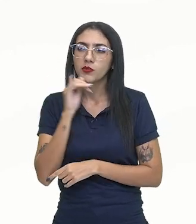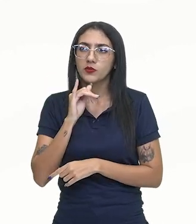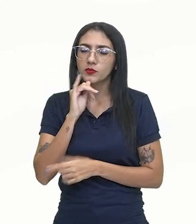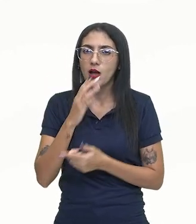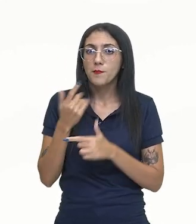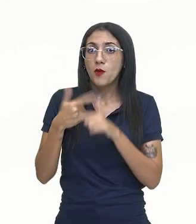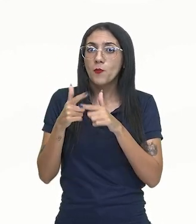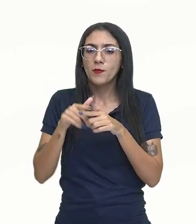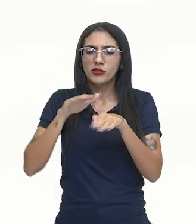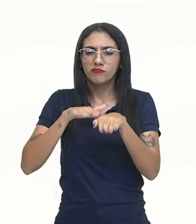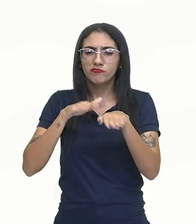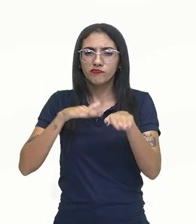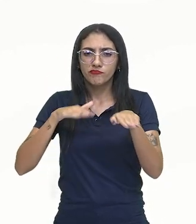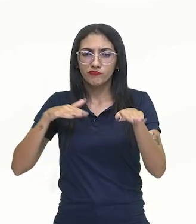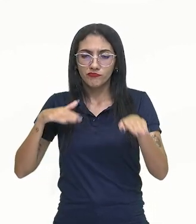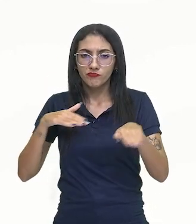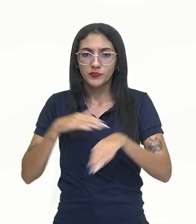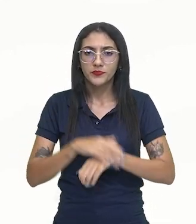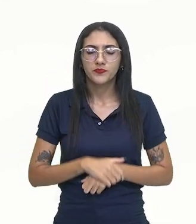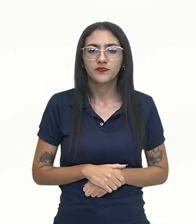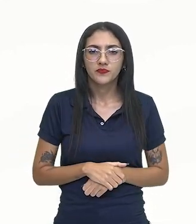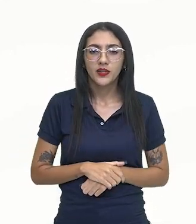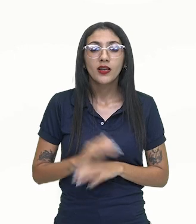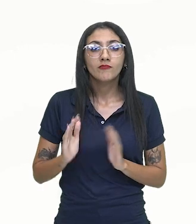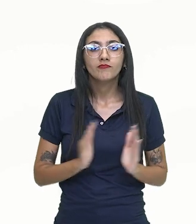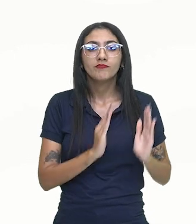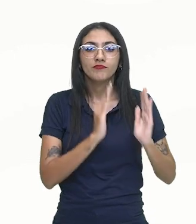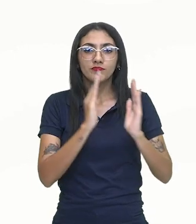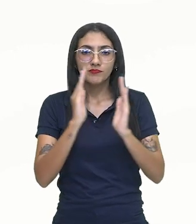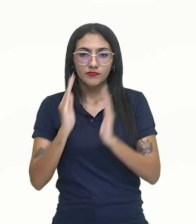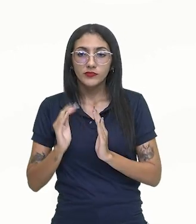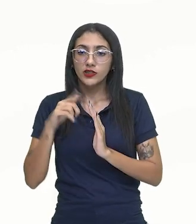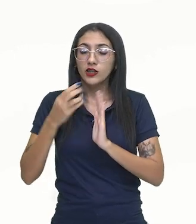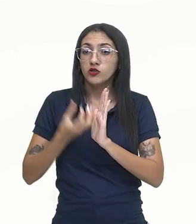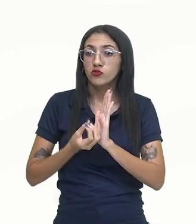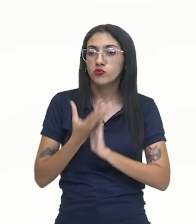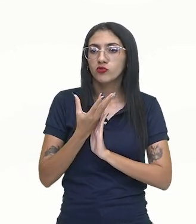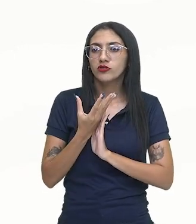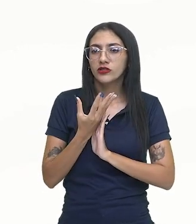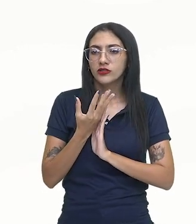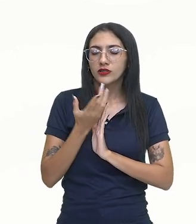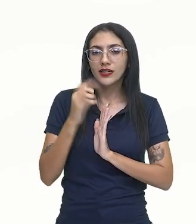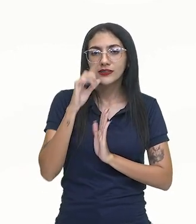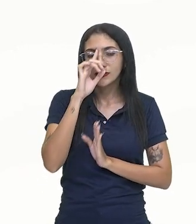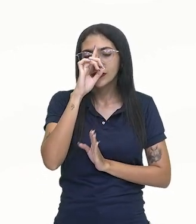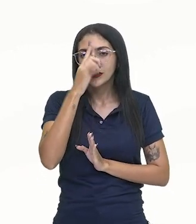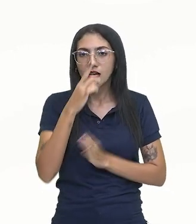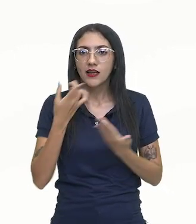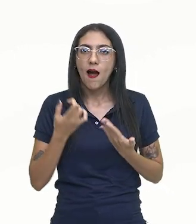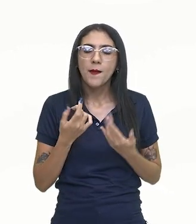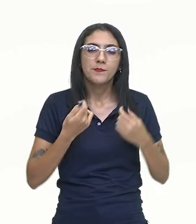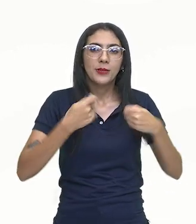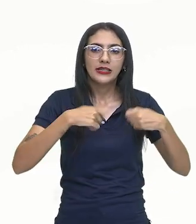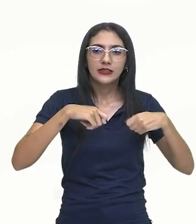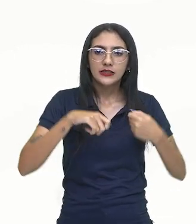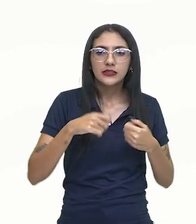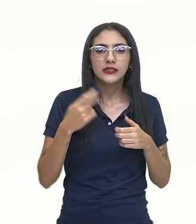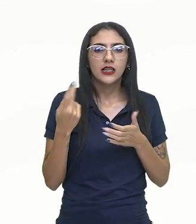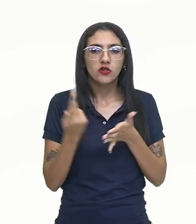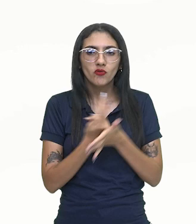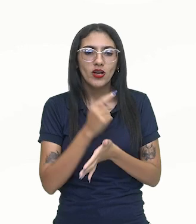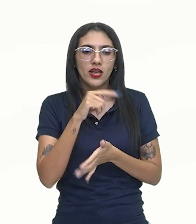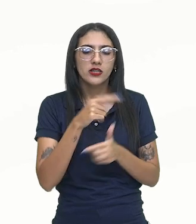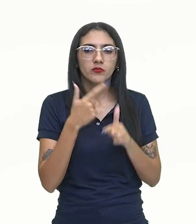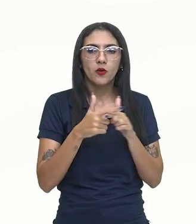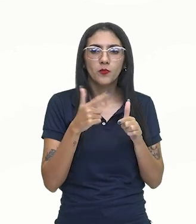por exemplo, né? Aí tem esses próprios profissionais criam um plano de diretrizes para entender, olha, é necessário para resolver esse